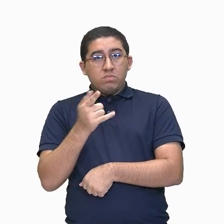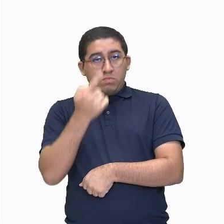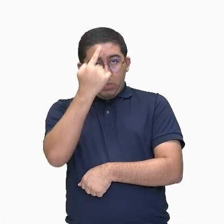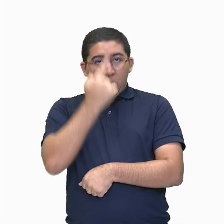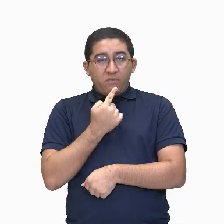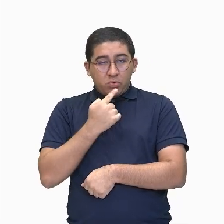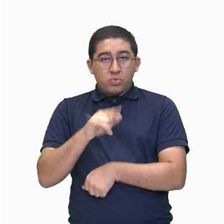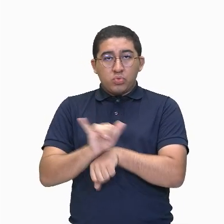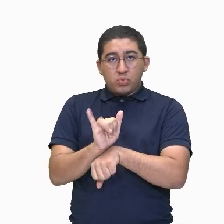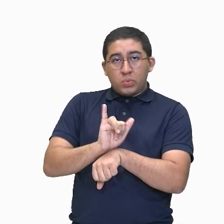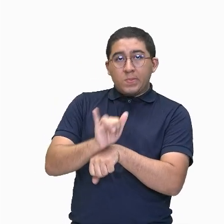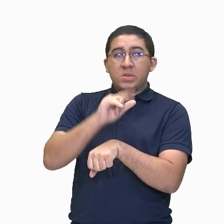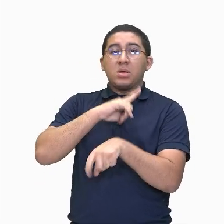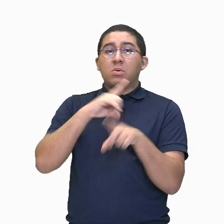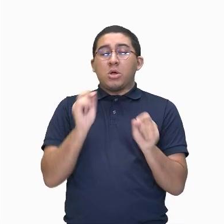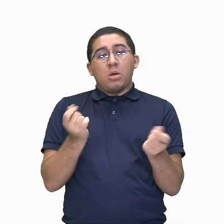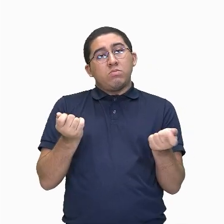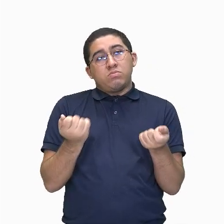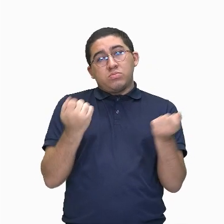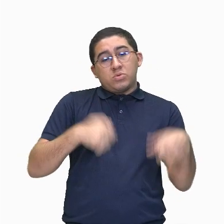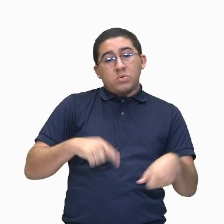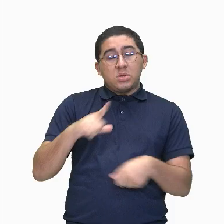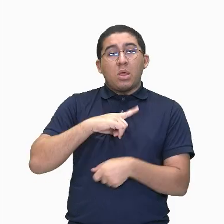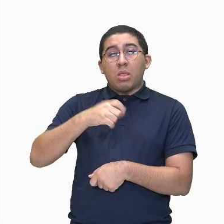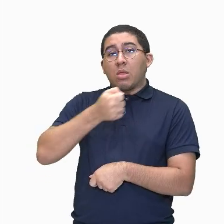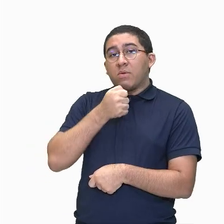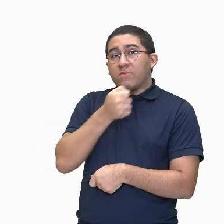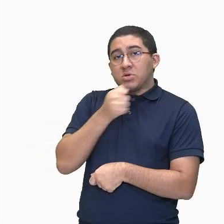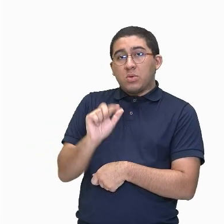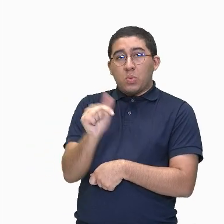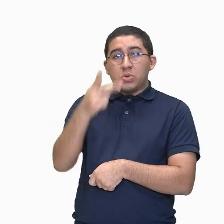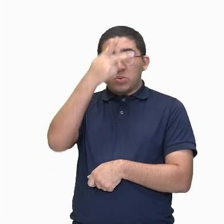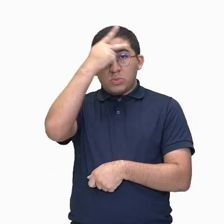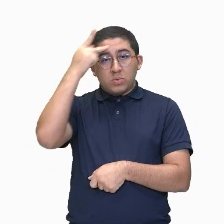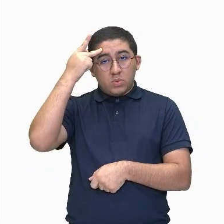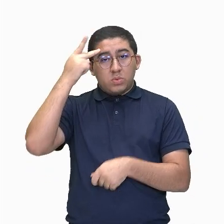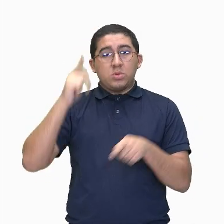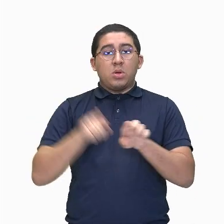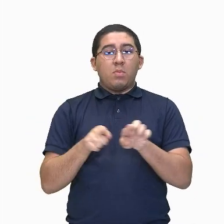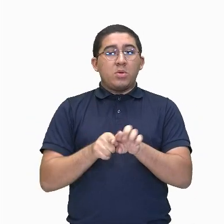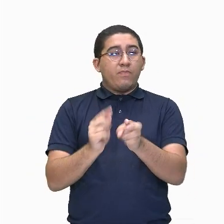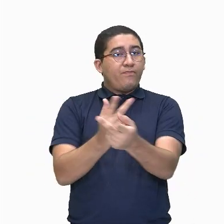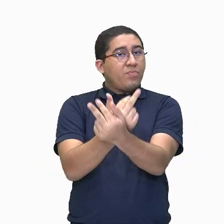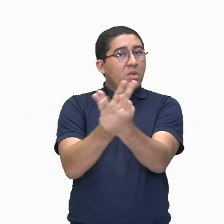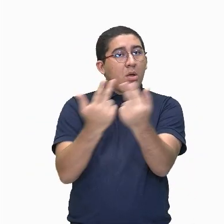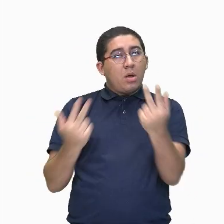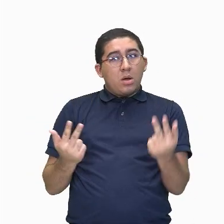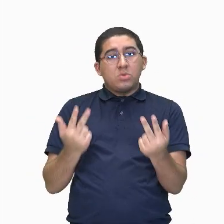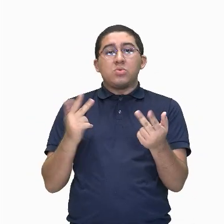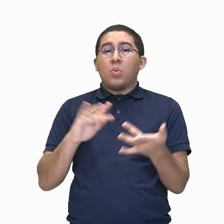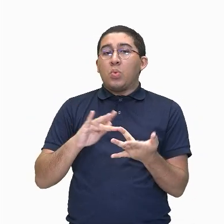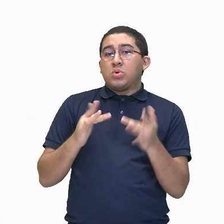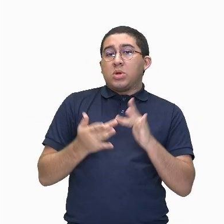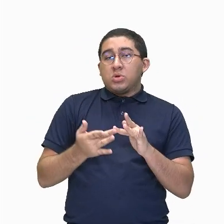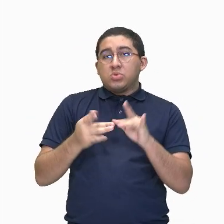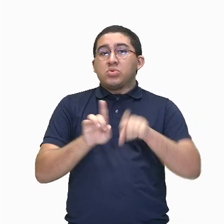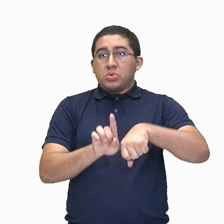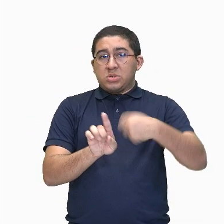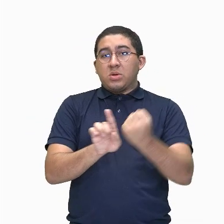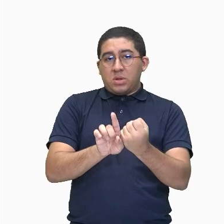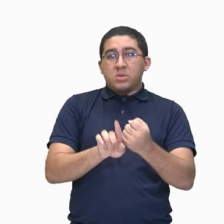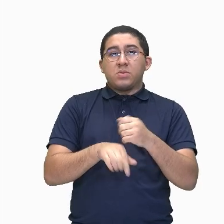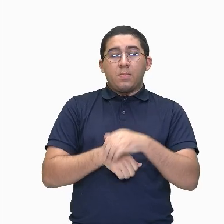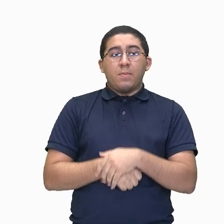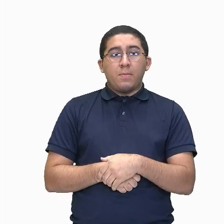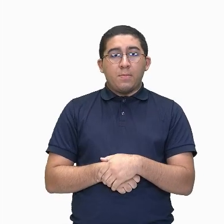a fazer entrevista com pessoas, né, de diversos ramos da sociedade,